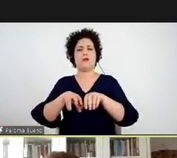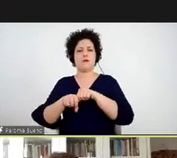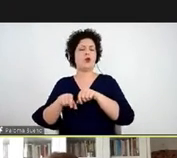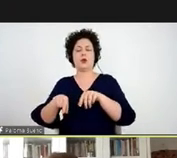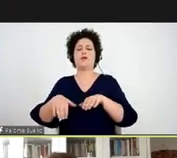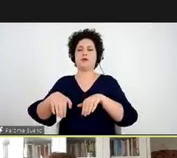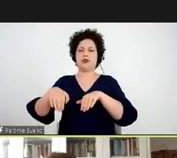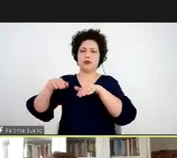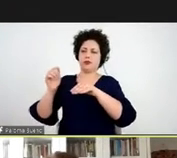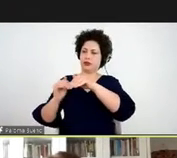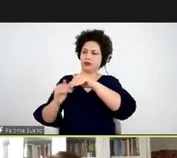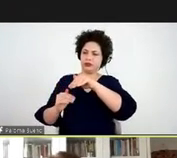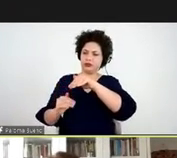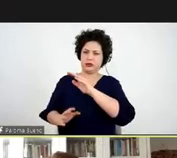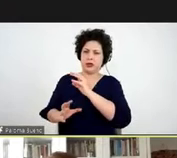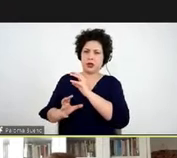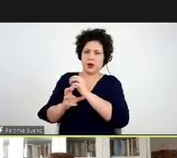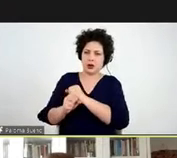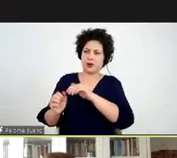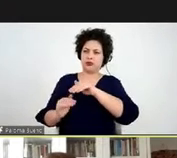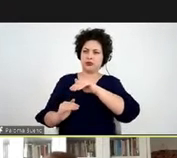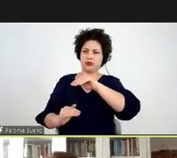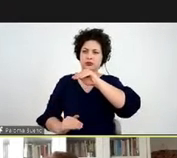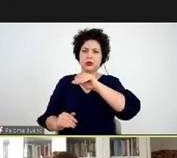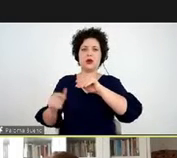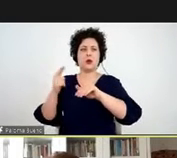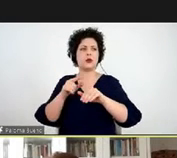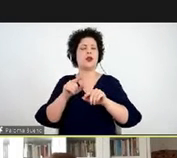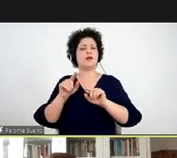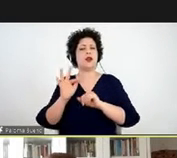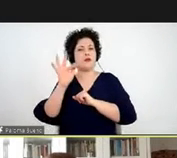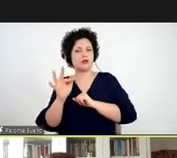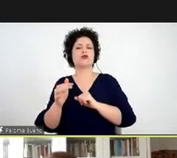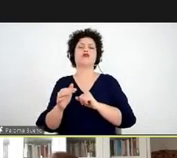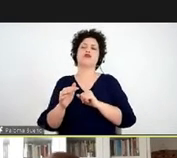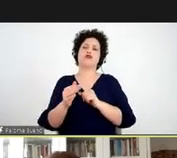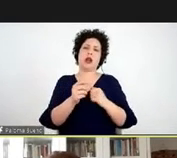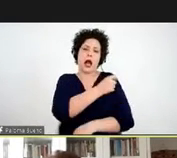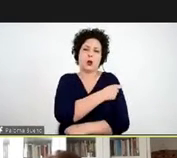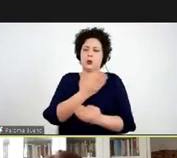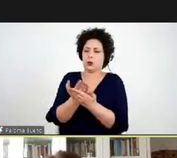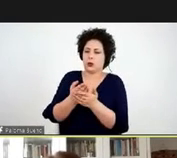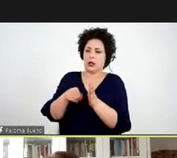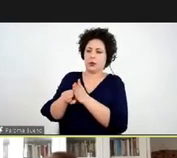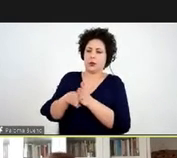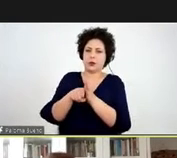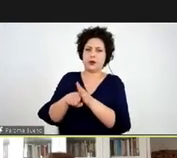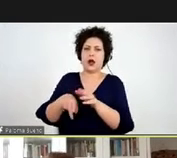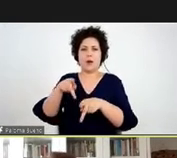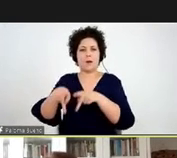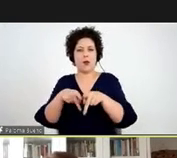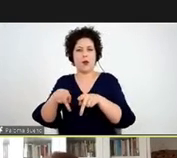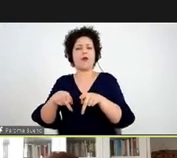real significação para atender às necessidades de estudo e observação dos alunos e do povo em geral. E,